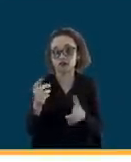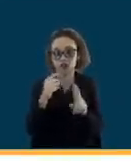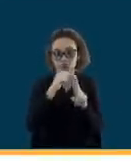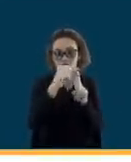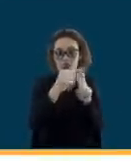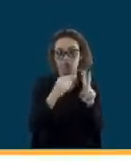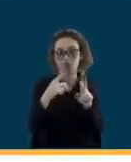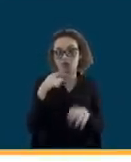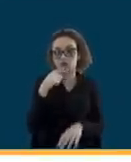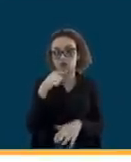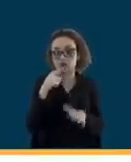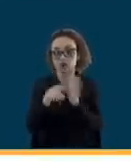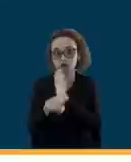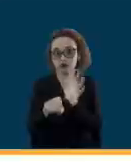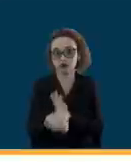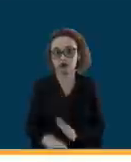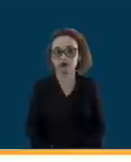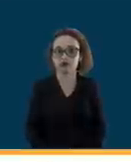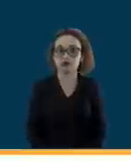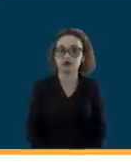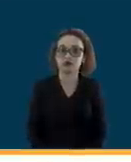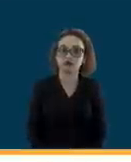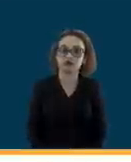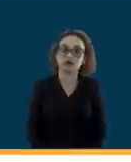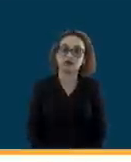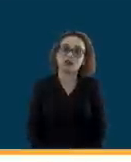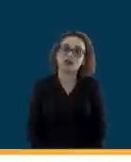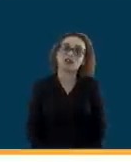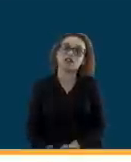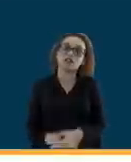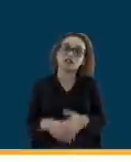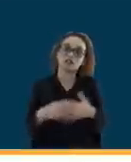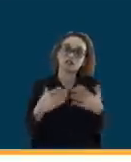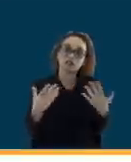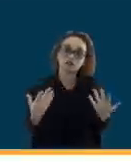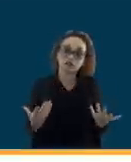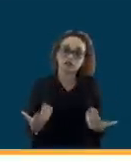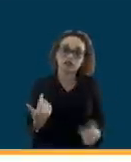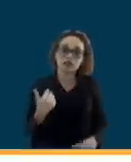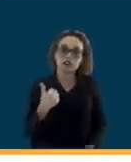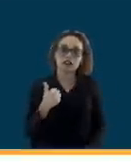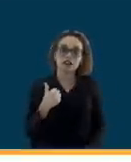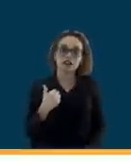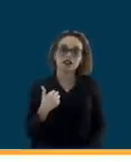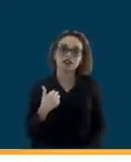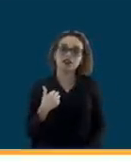bom. Ah, tá muito bacana tudo isso. Eu fico sempre...